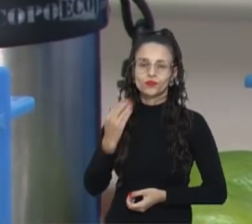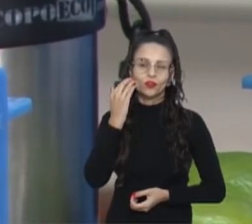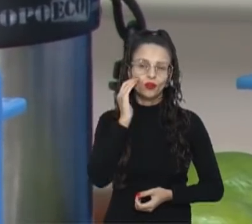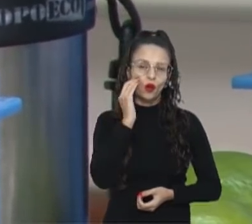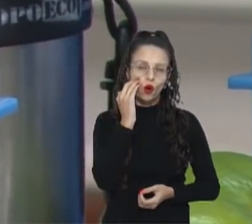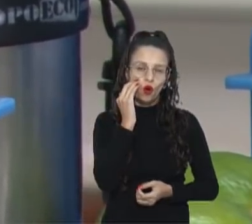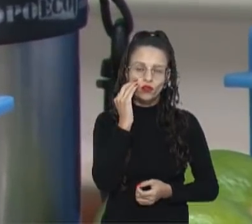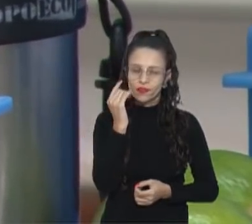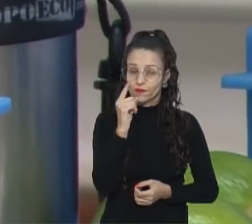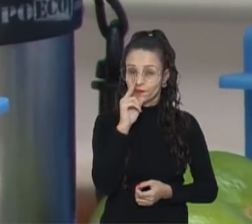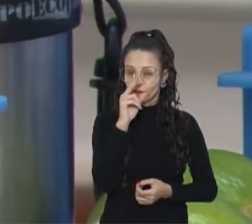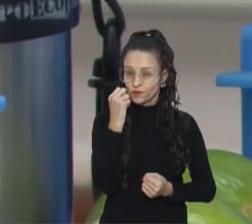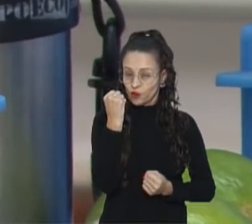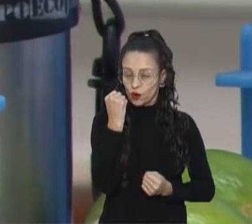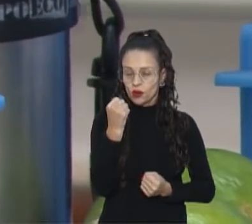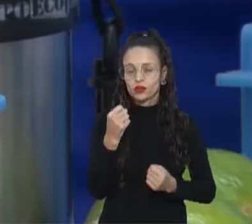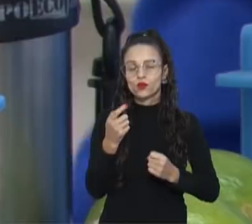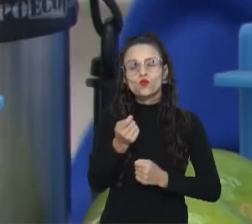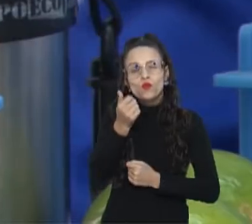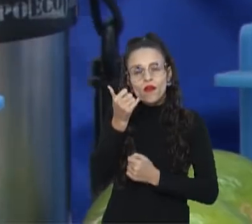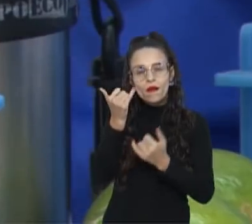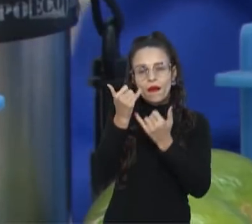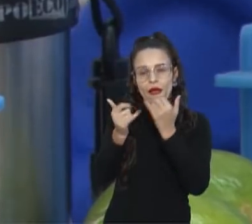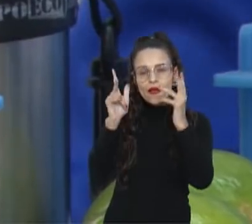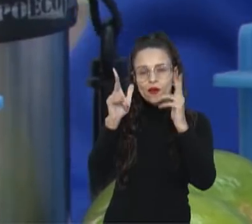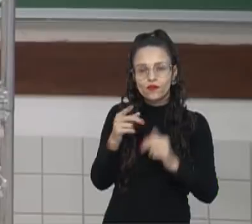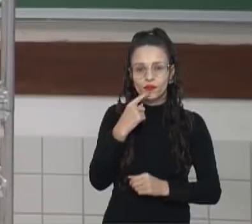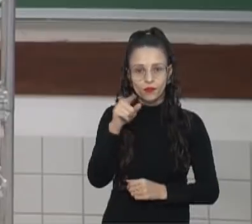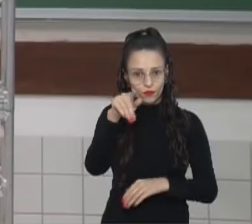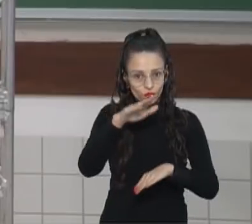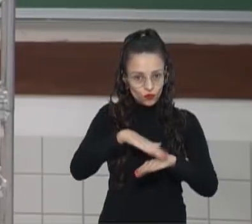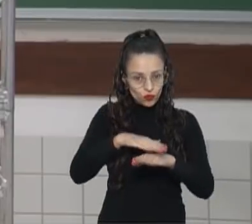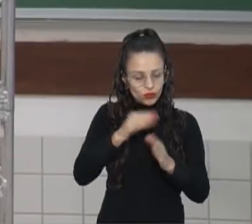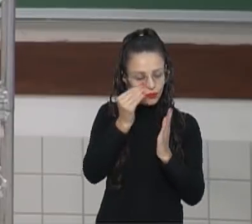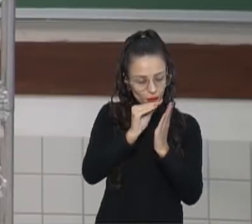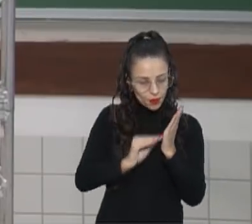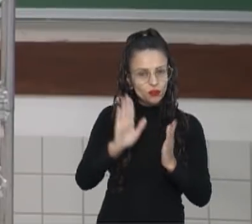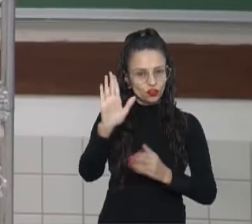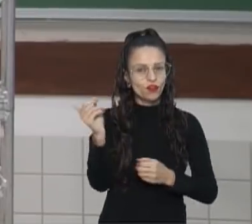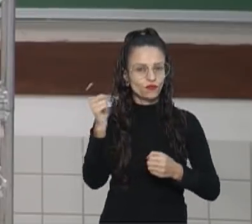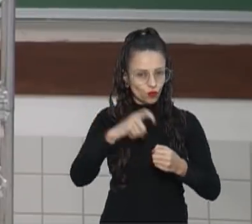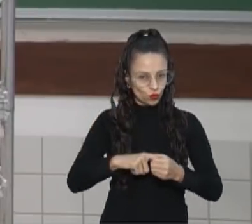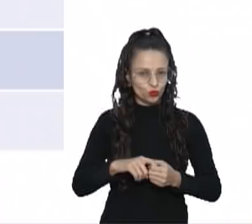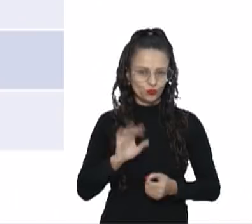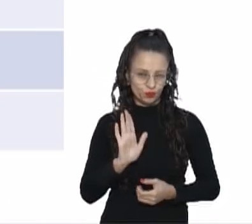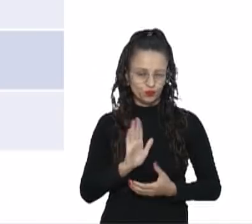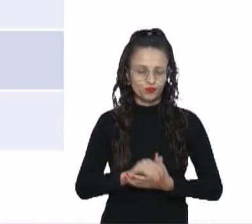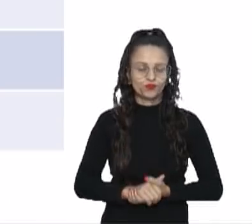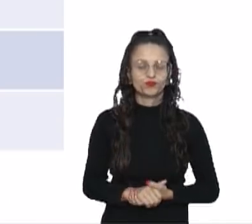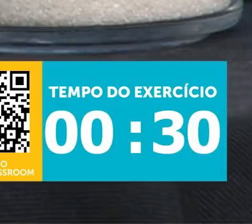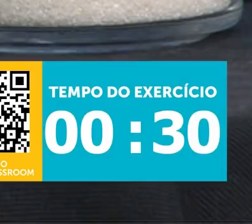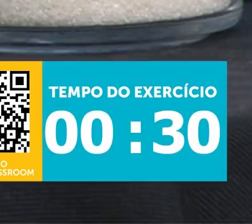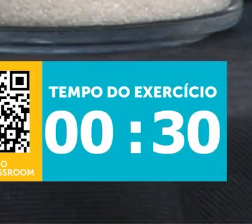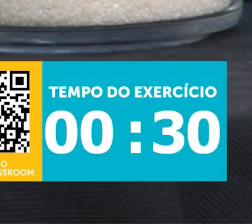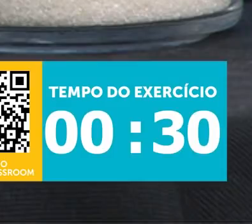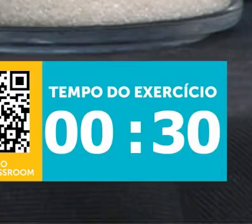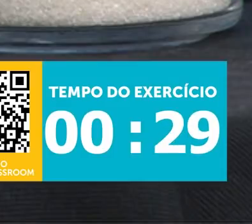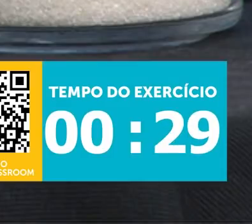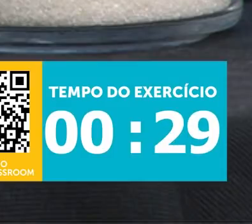bem mais forte, quase vermelho, correto? Preencha a sua tabela, eu já retorno, vou comer mais iogurte.